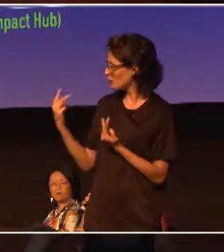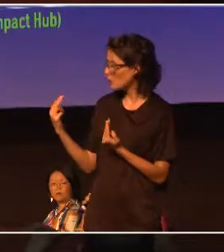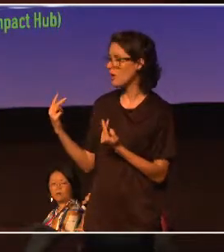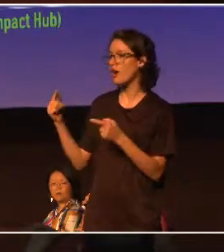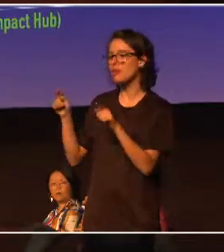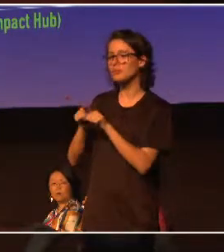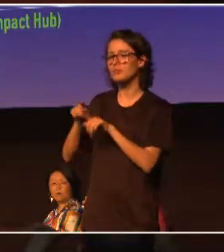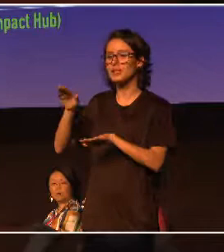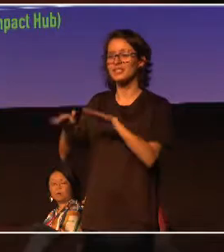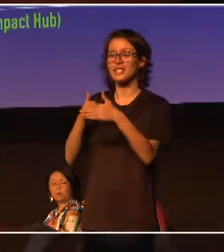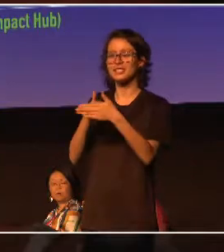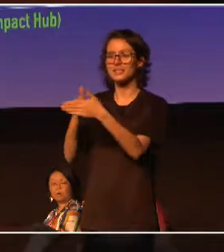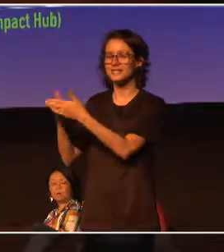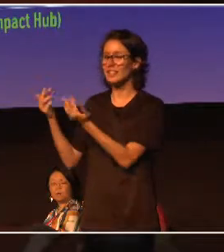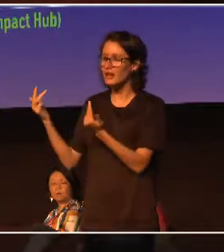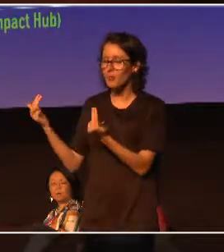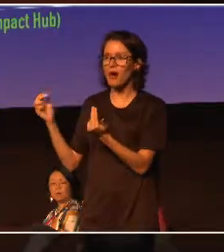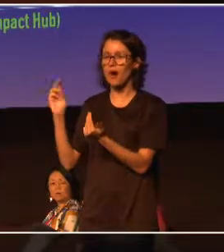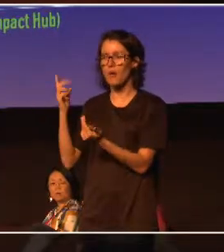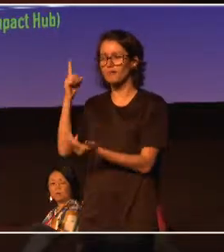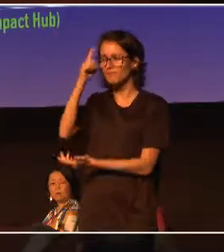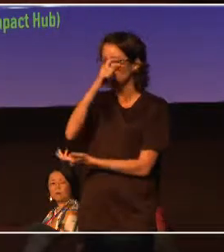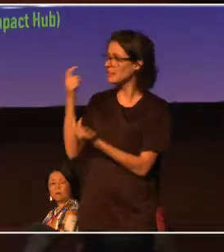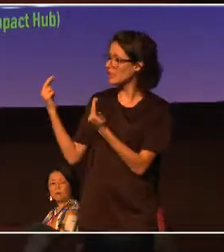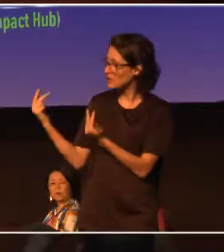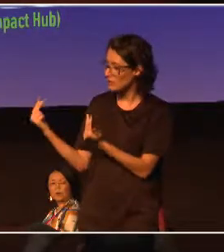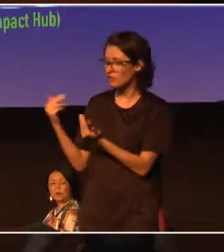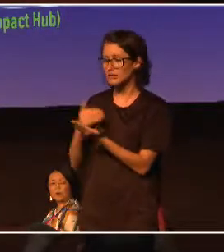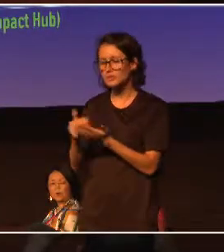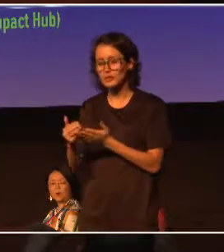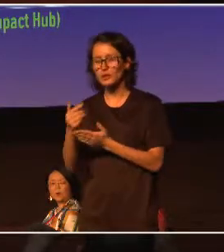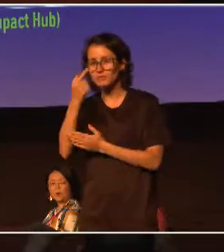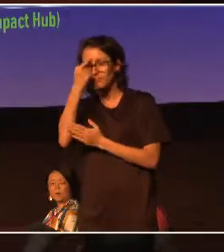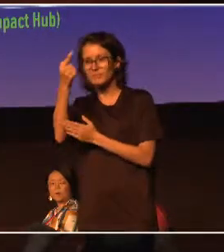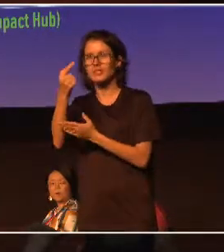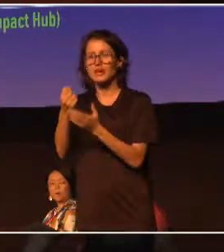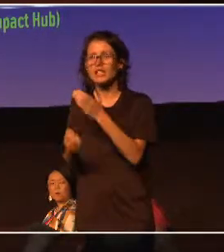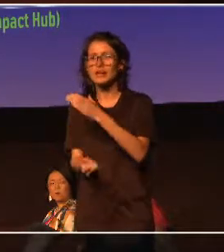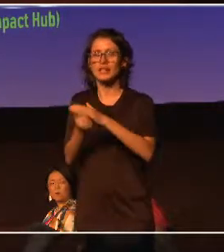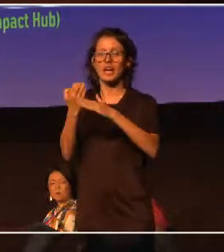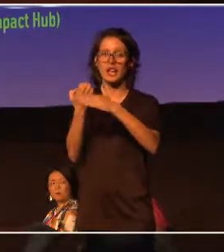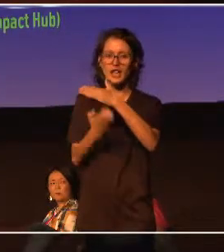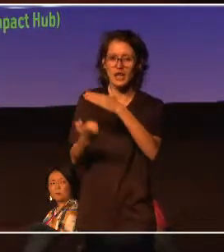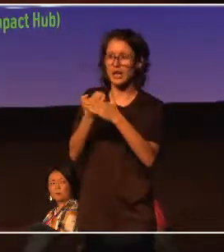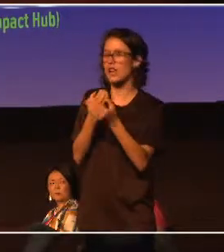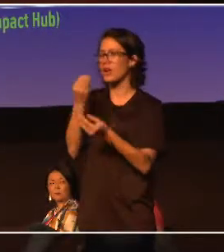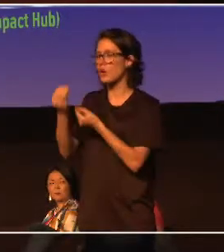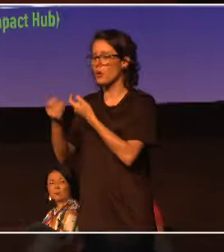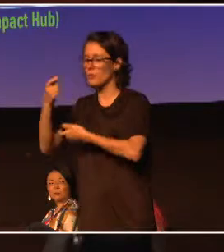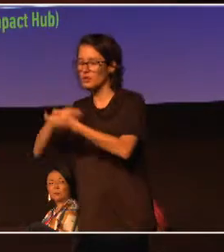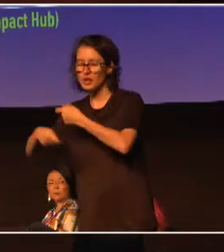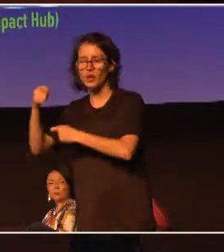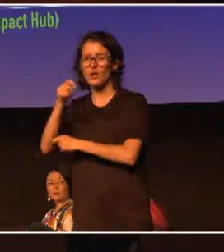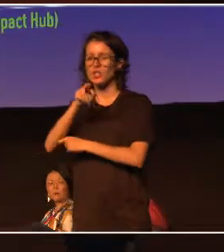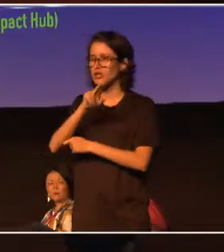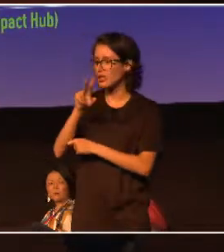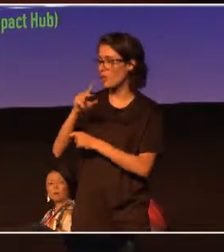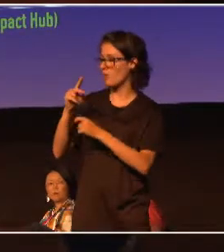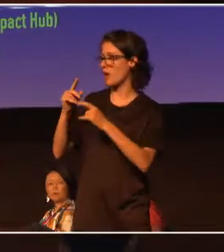pelas dificuldades. E quando a gente começou a empreender e falar de negócios que não eram nem uma ONG, nem